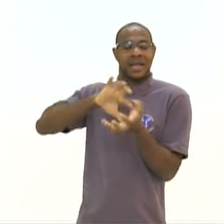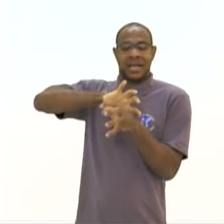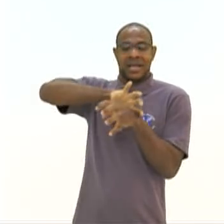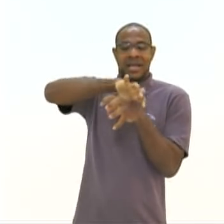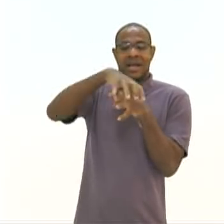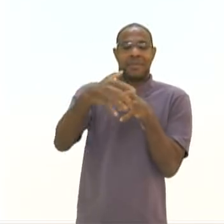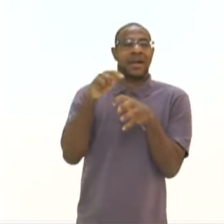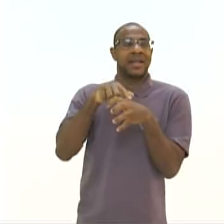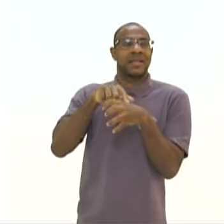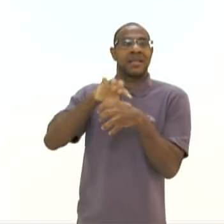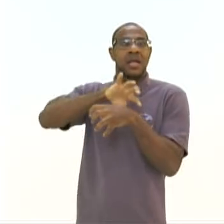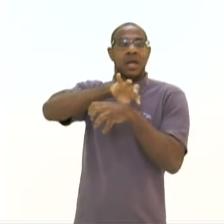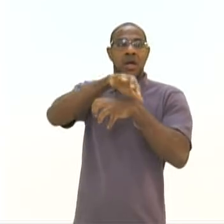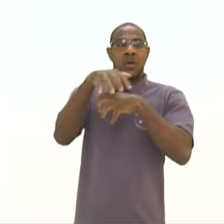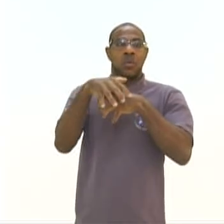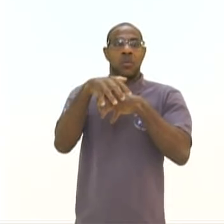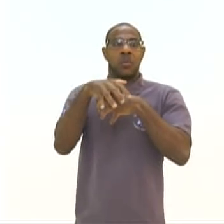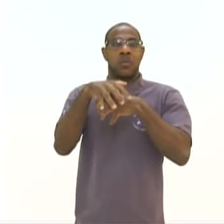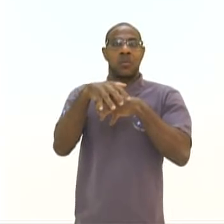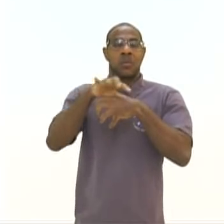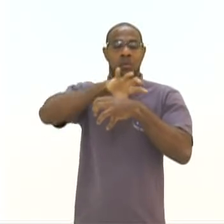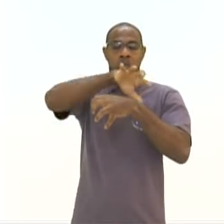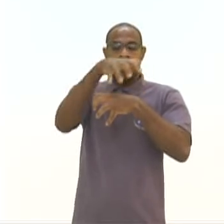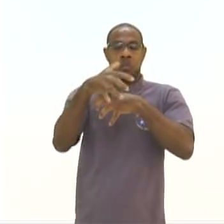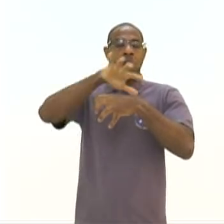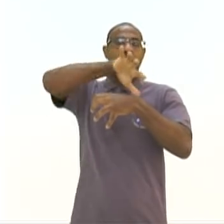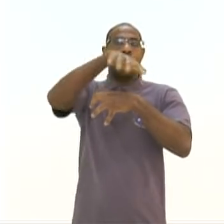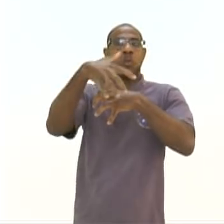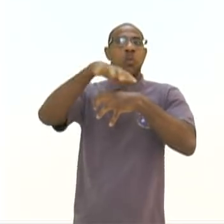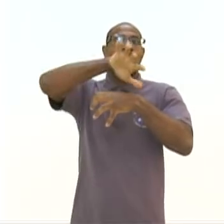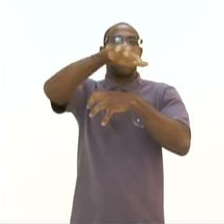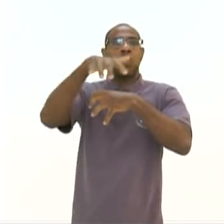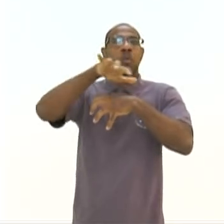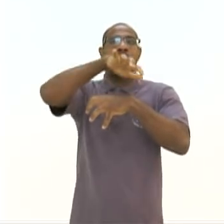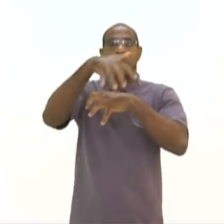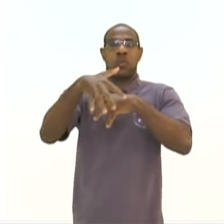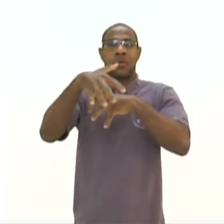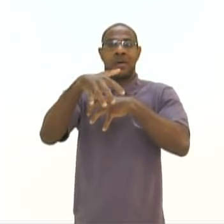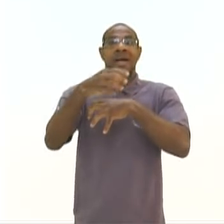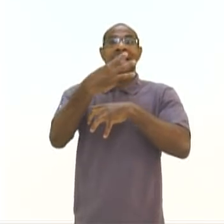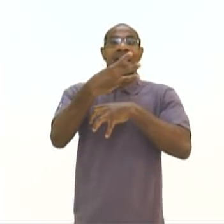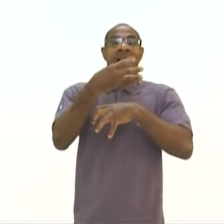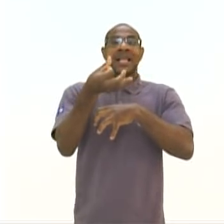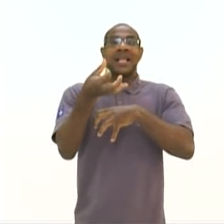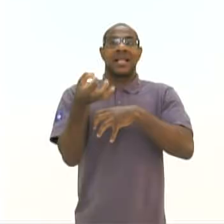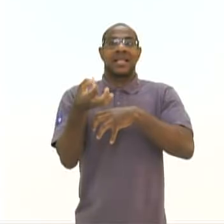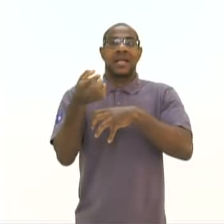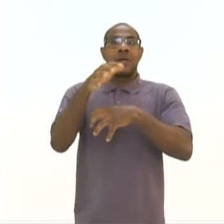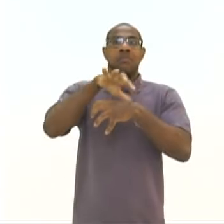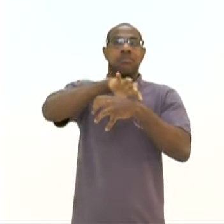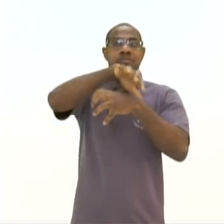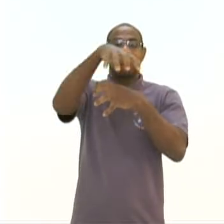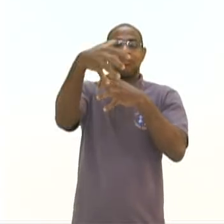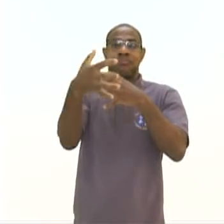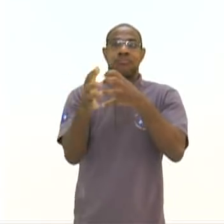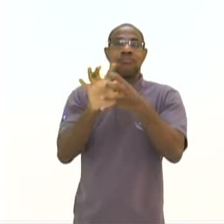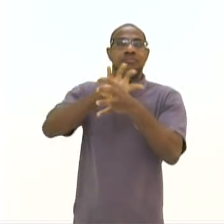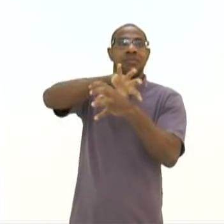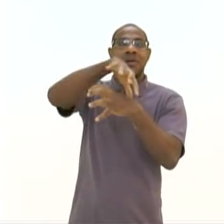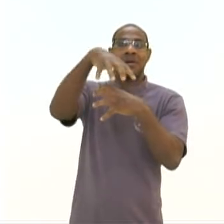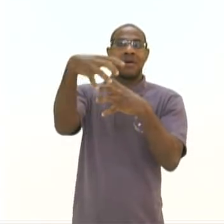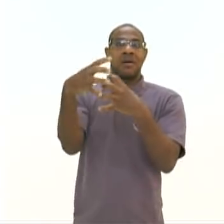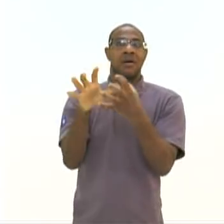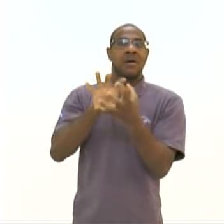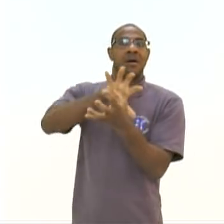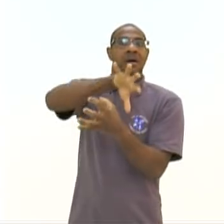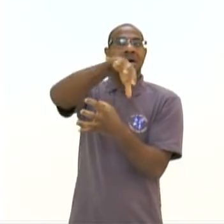a atmosfera, envolve o planeta todo, 360 graus, a volta toda. Nessa imagem que eu trago